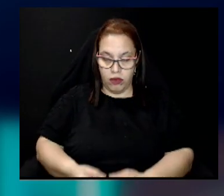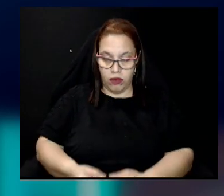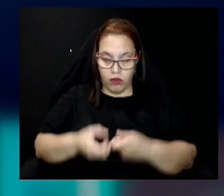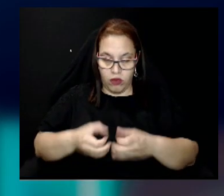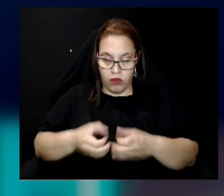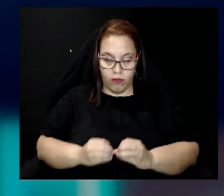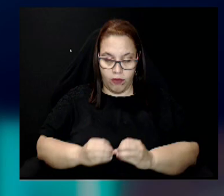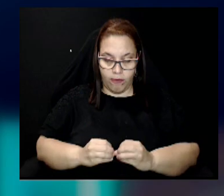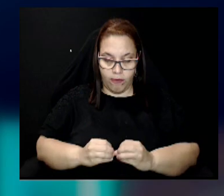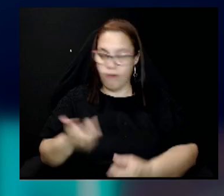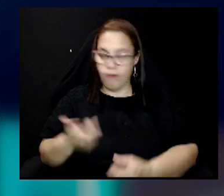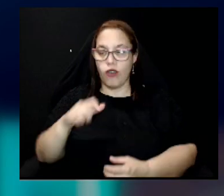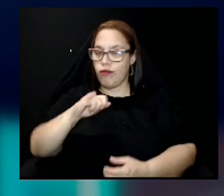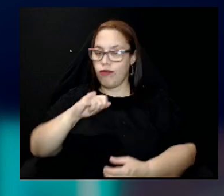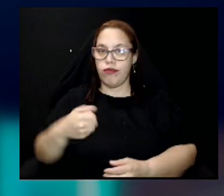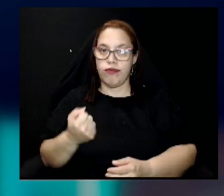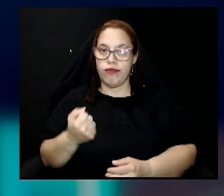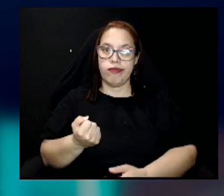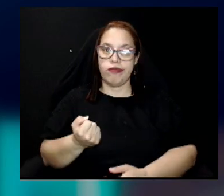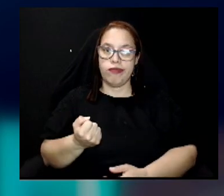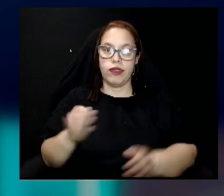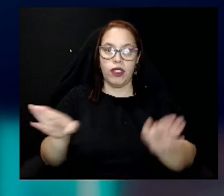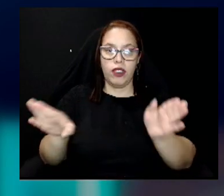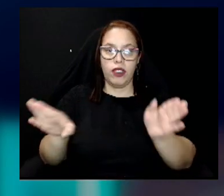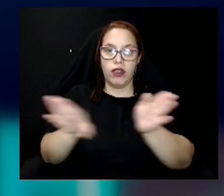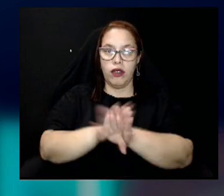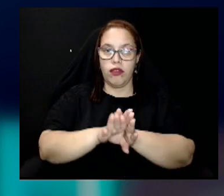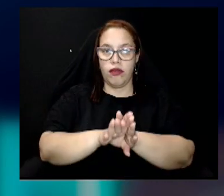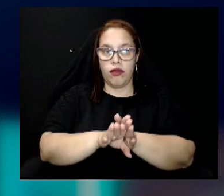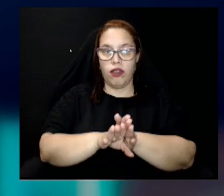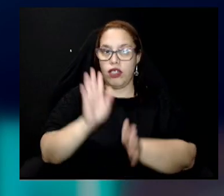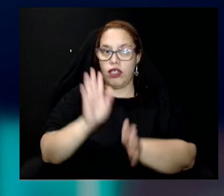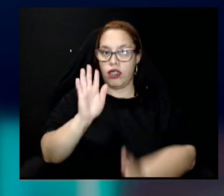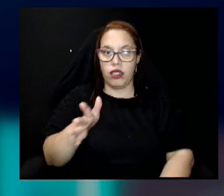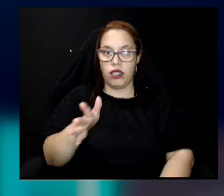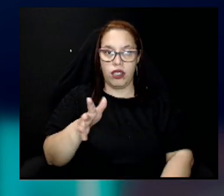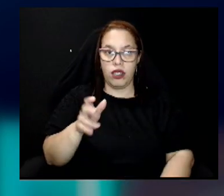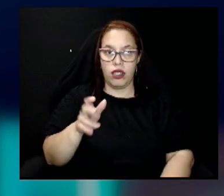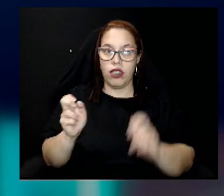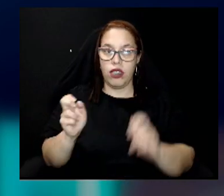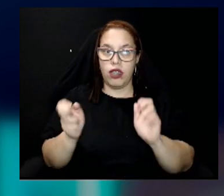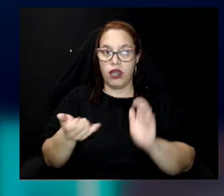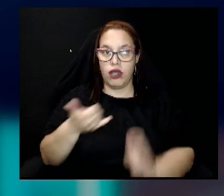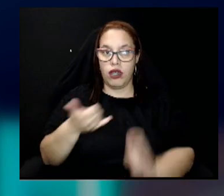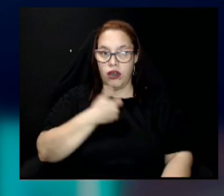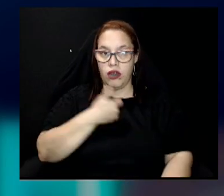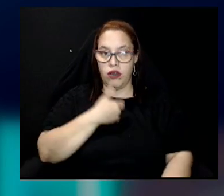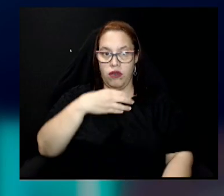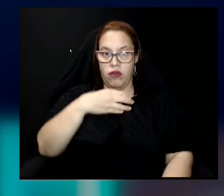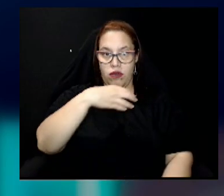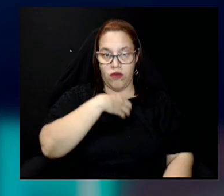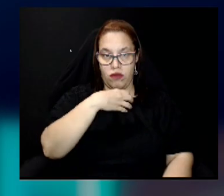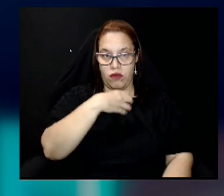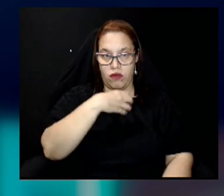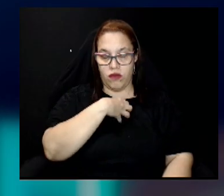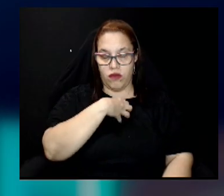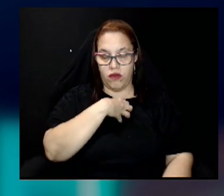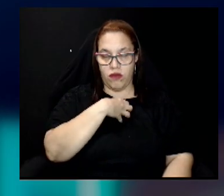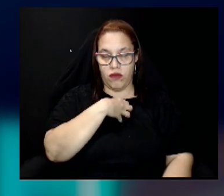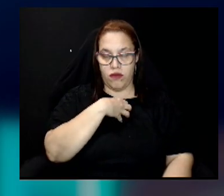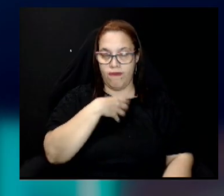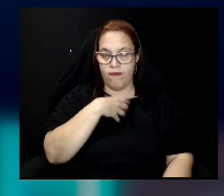oportunidade, ele bate na porta do paciente, infelizmente. Então, ele nos avisa com sintomas e nós não